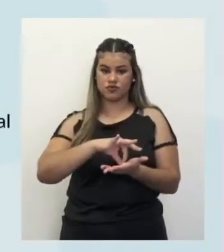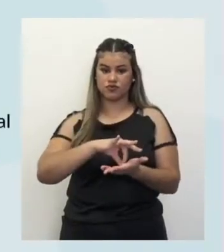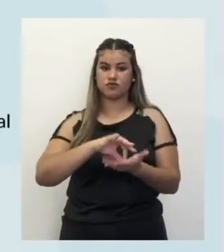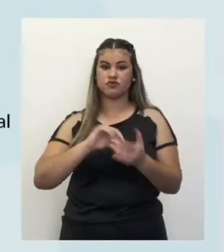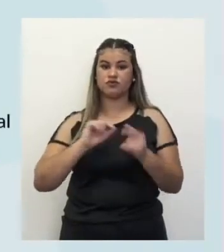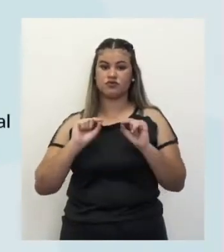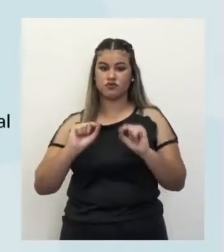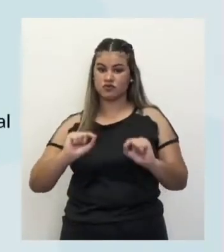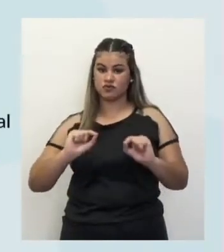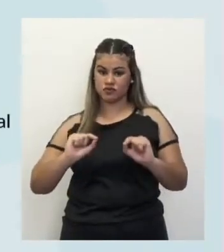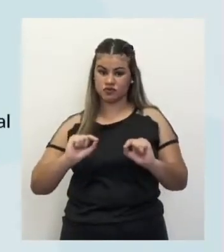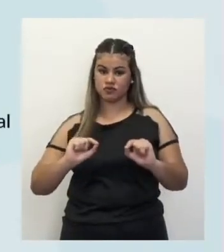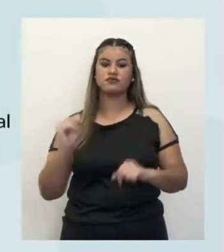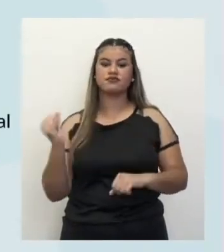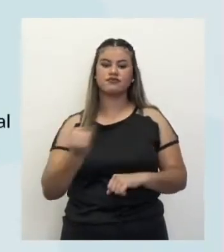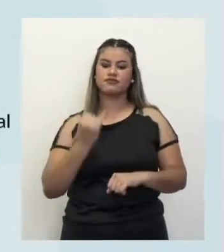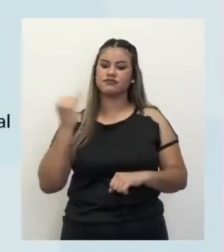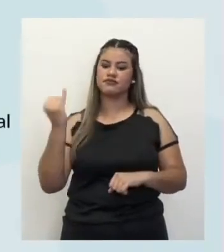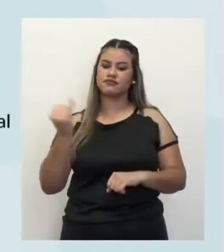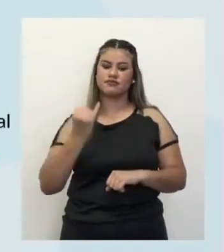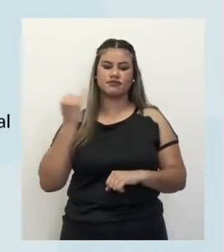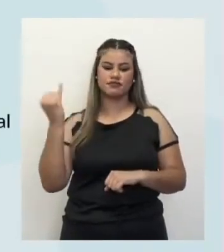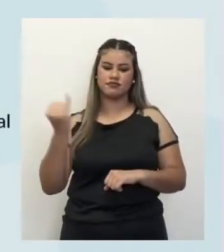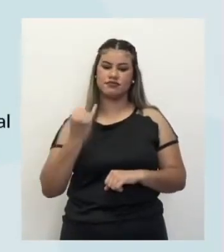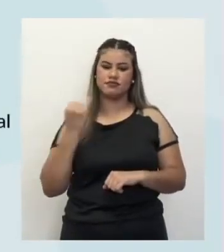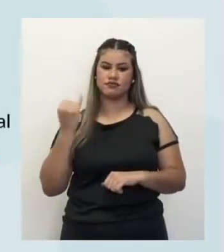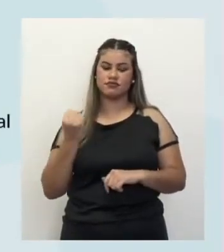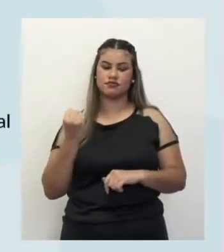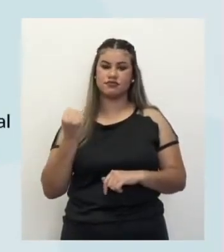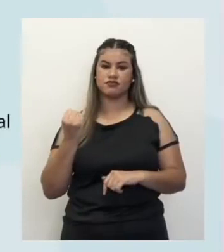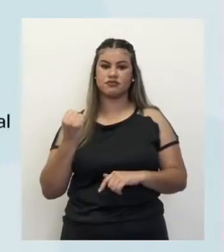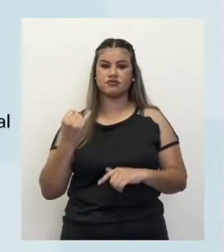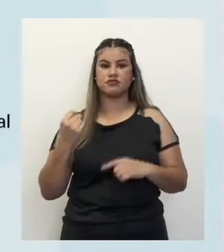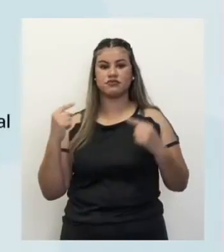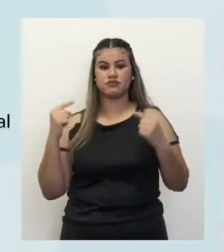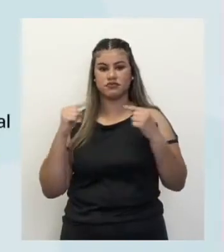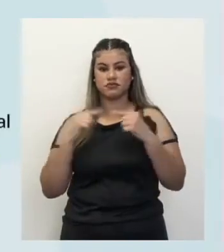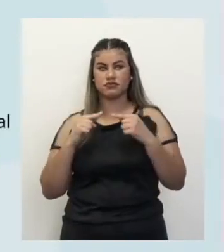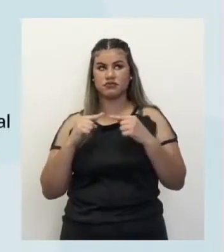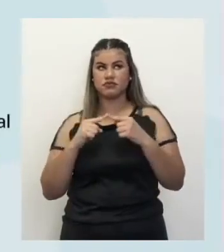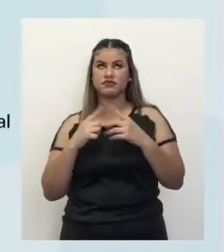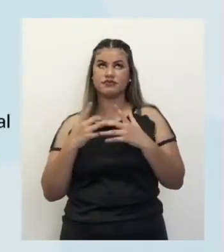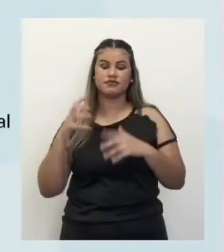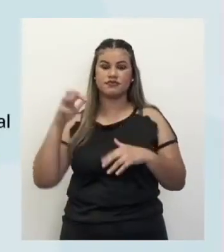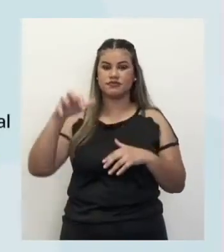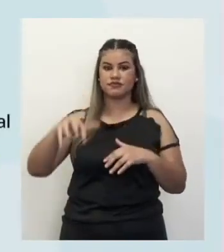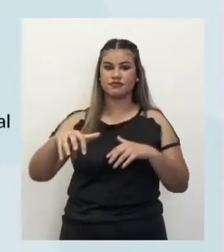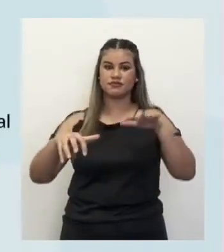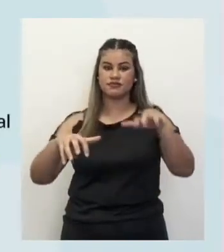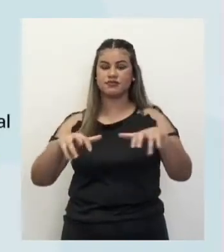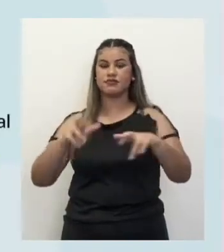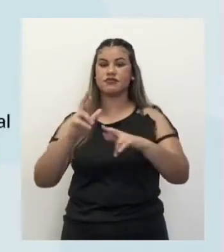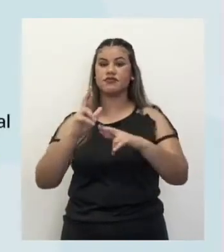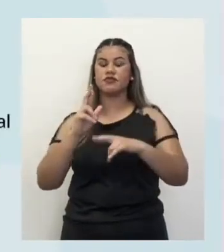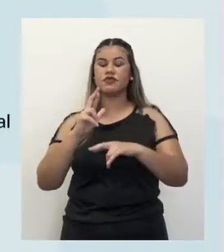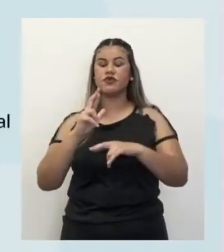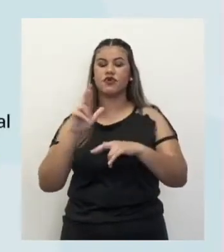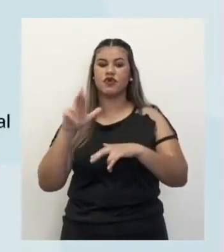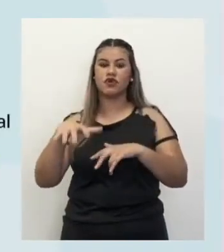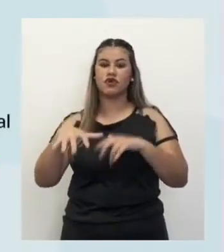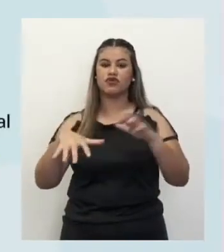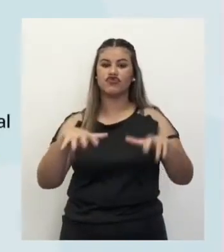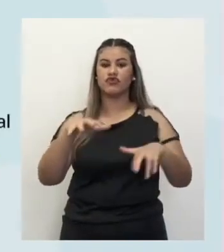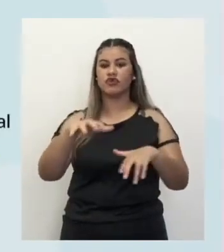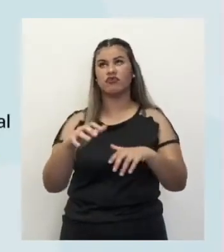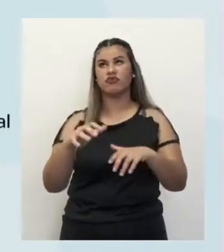é um fator muito importante para essa questão de por que uma região é mais industrializada do que outra,